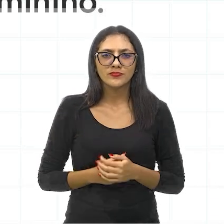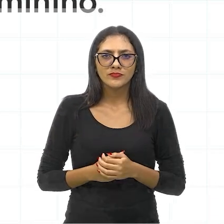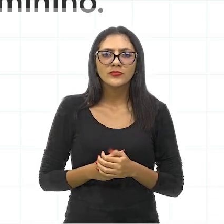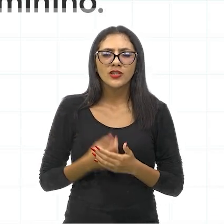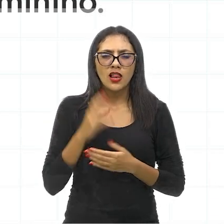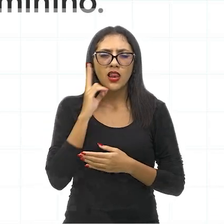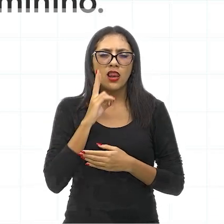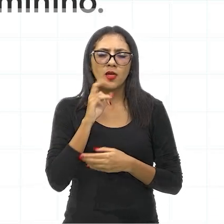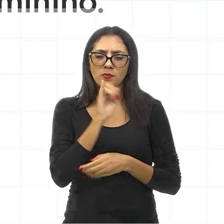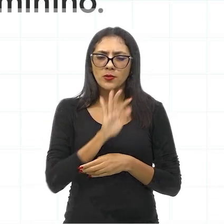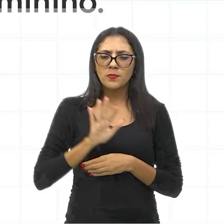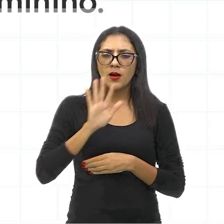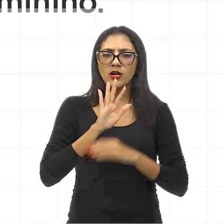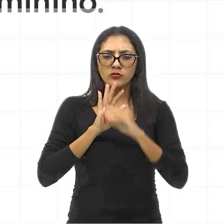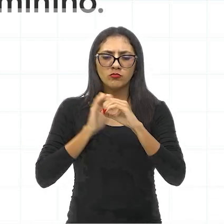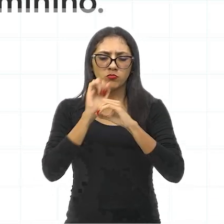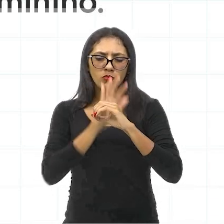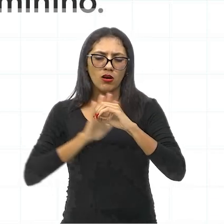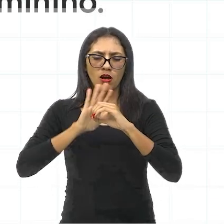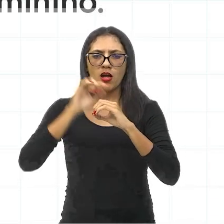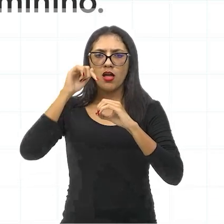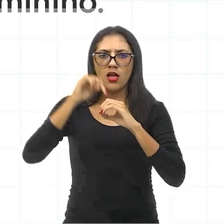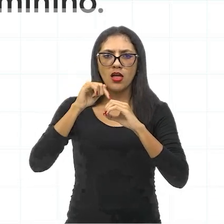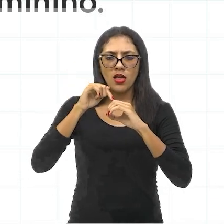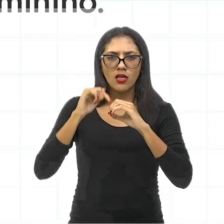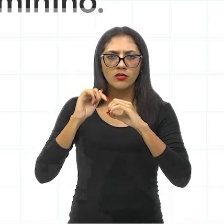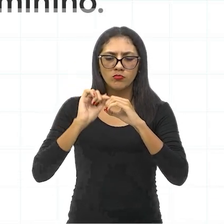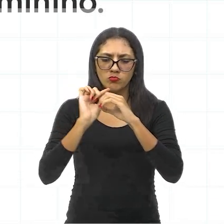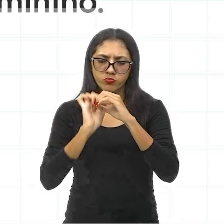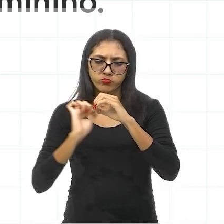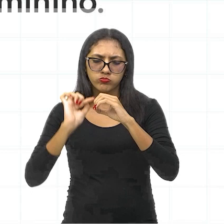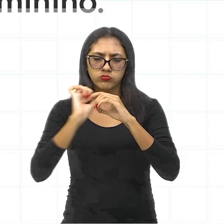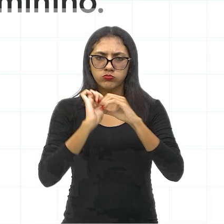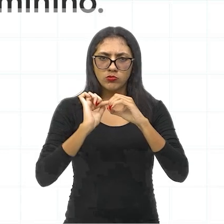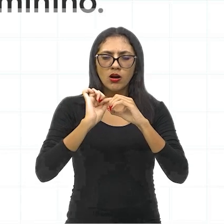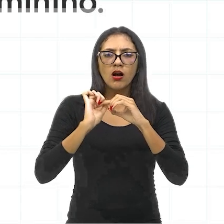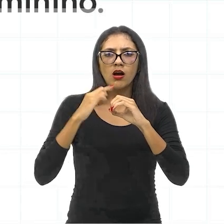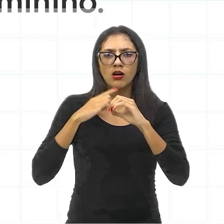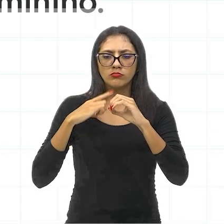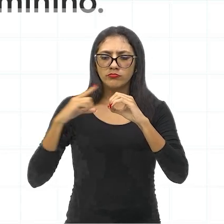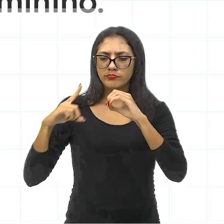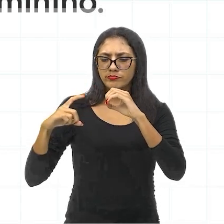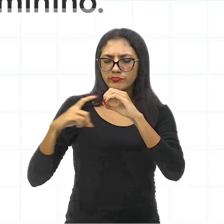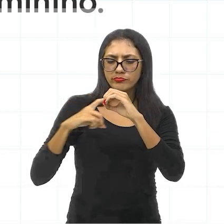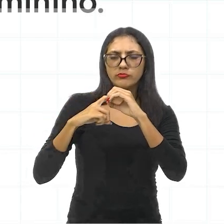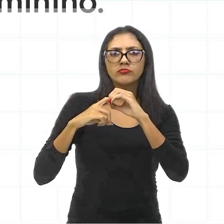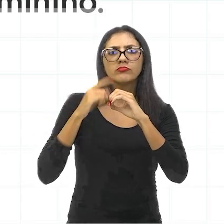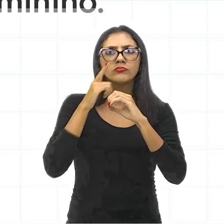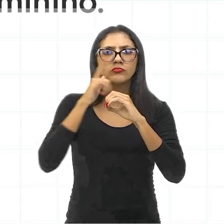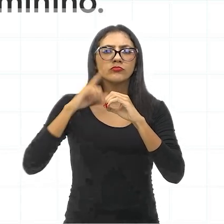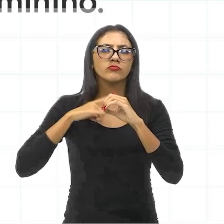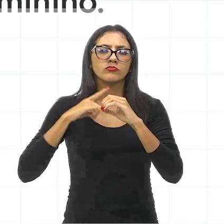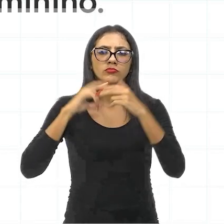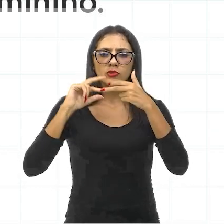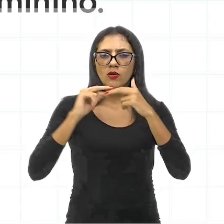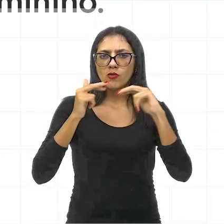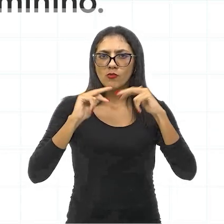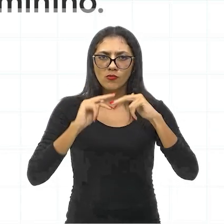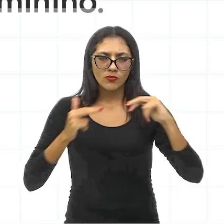quando acontece essa fusão dessas membranas, né, a gente tem o início da fertilização, ok? E